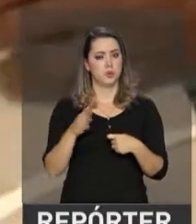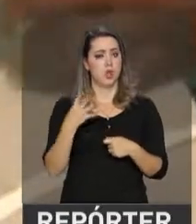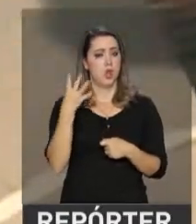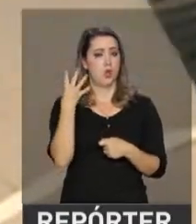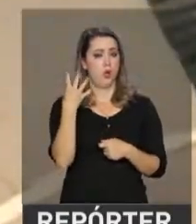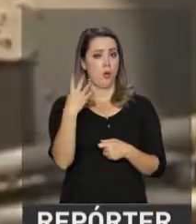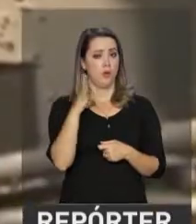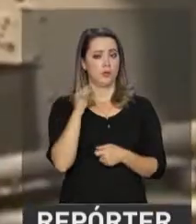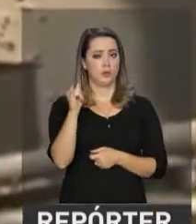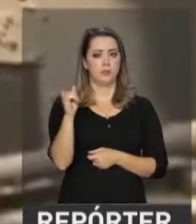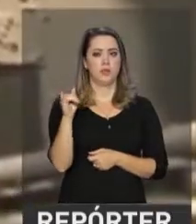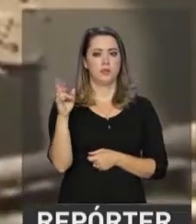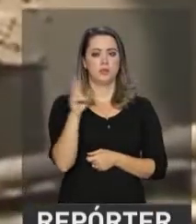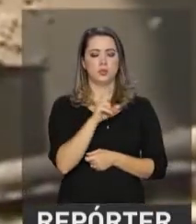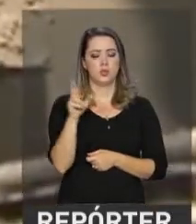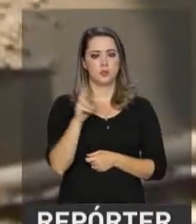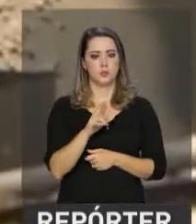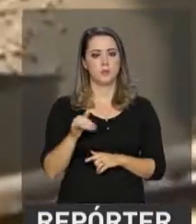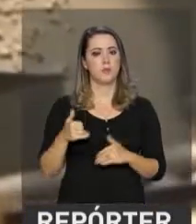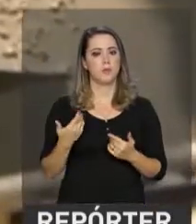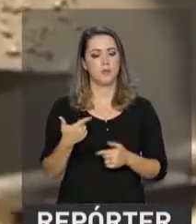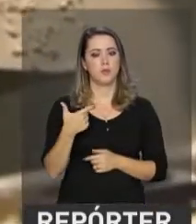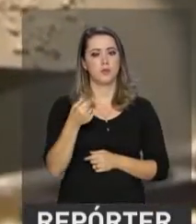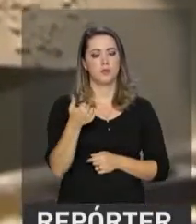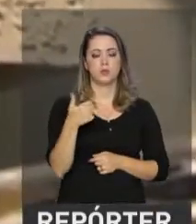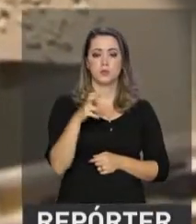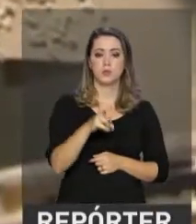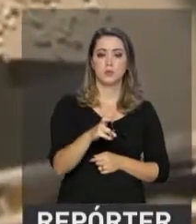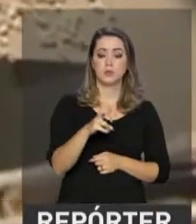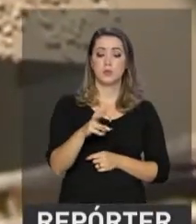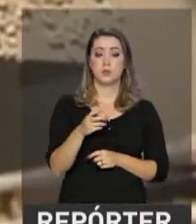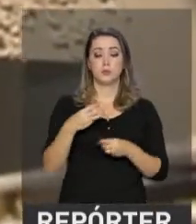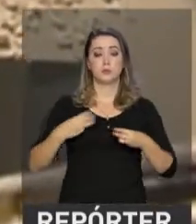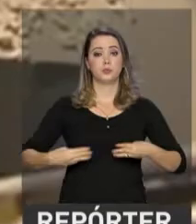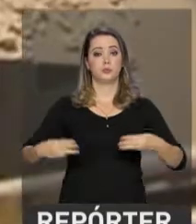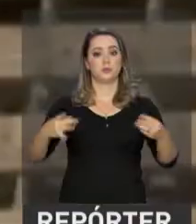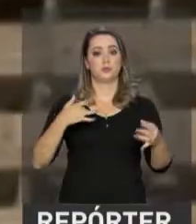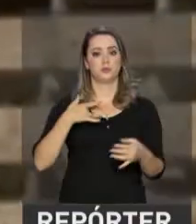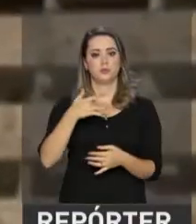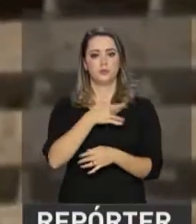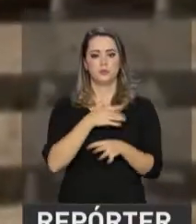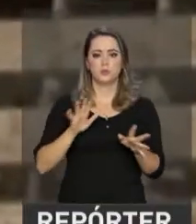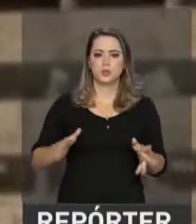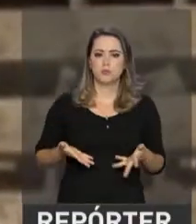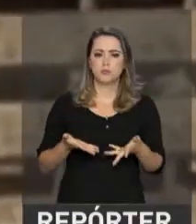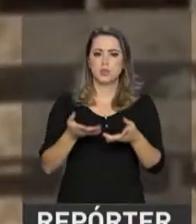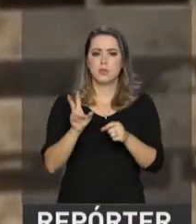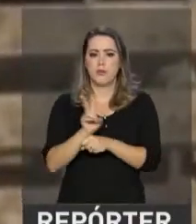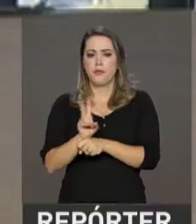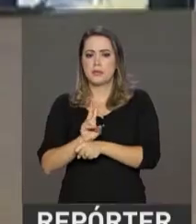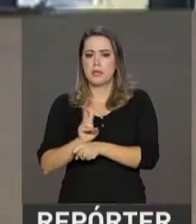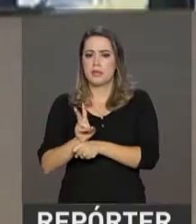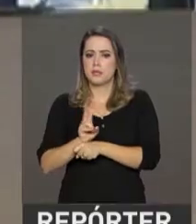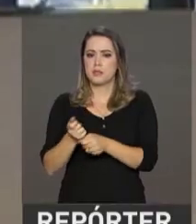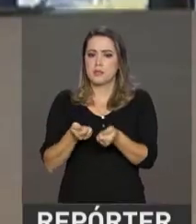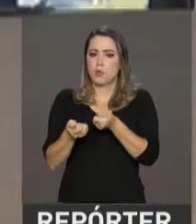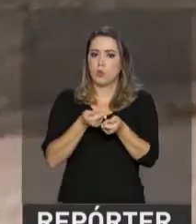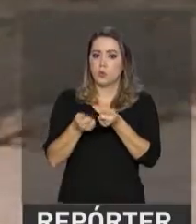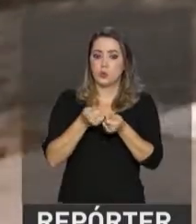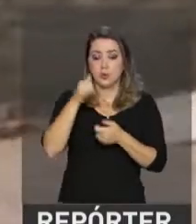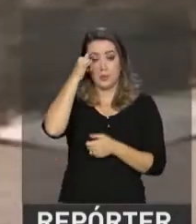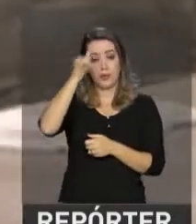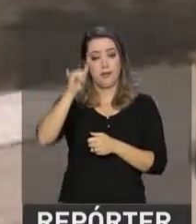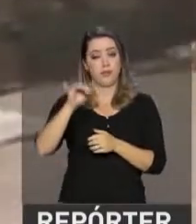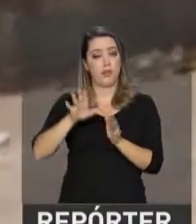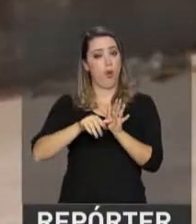4 bilhões de reais desde 2003 15 o ministério da saúde disse ficou monitoramento para coibir fraudes no